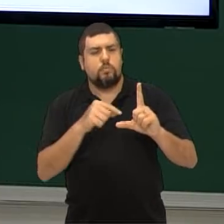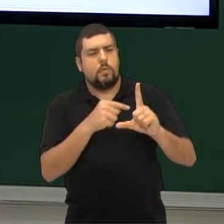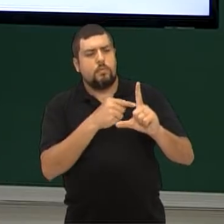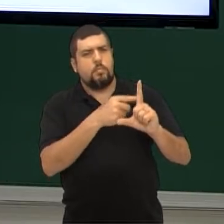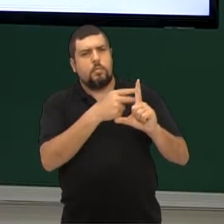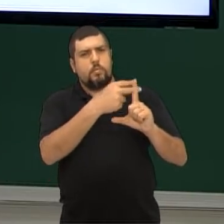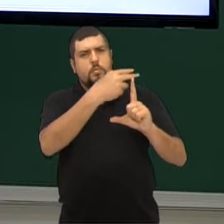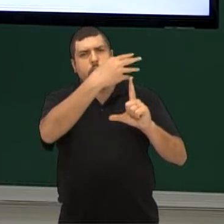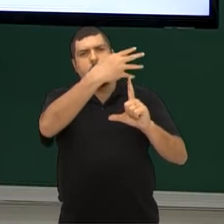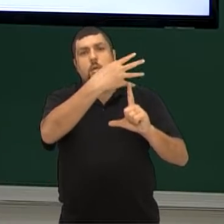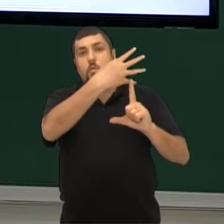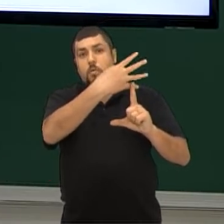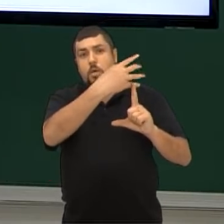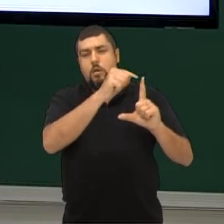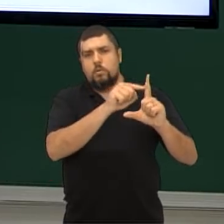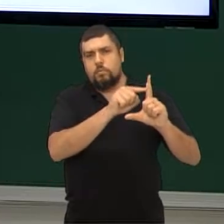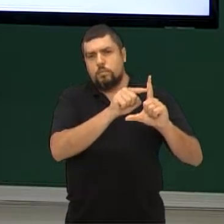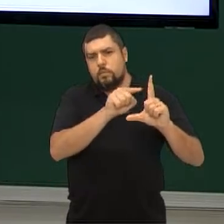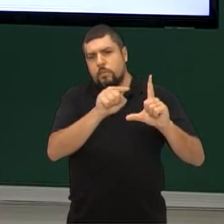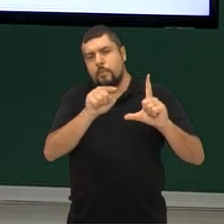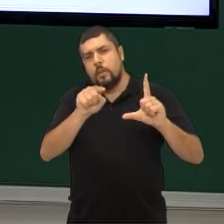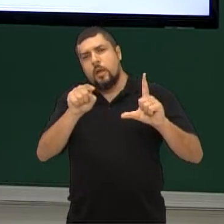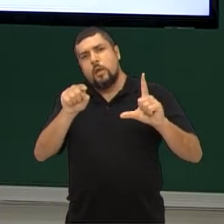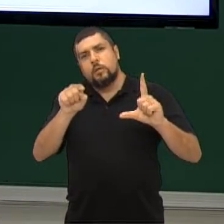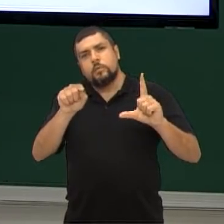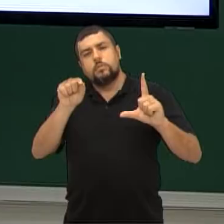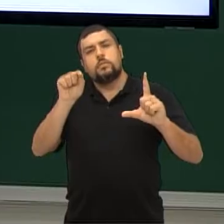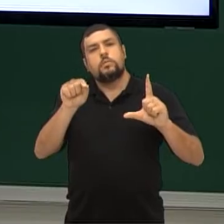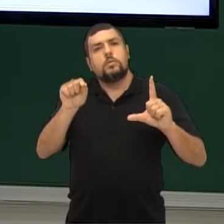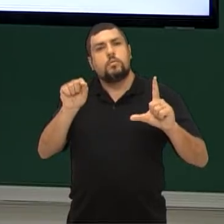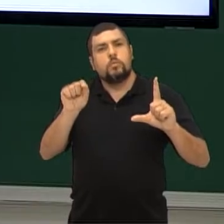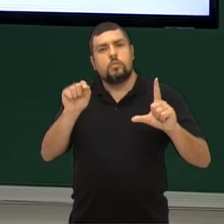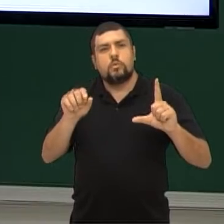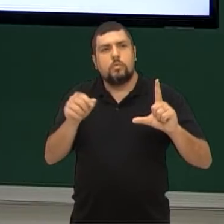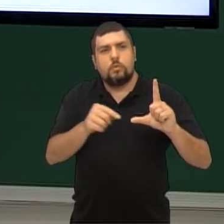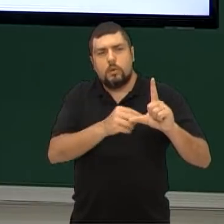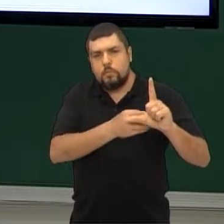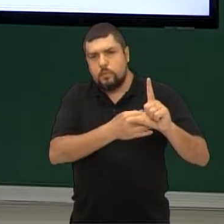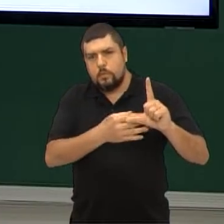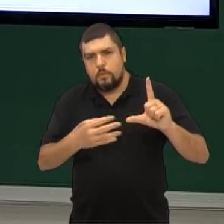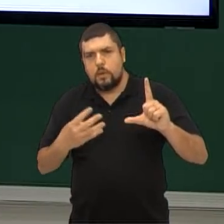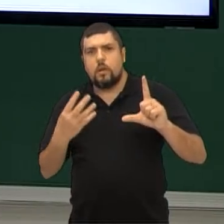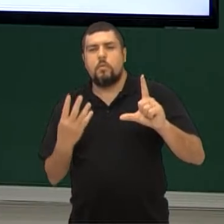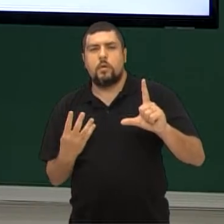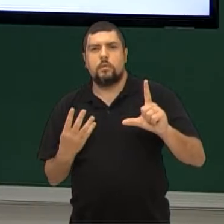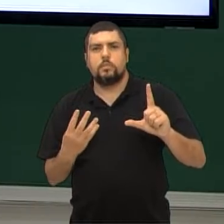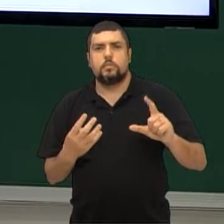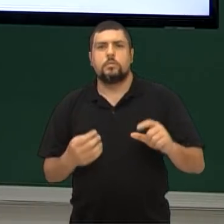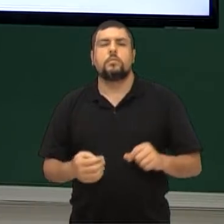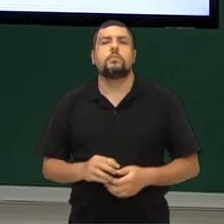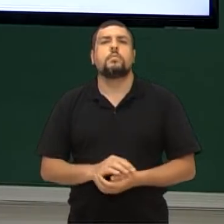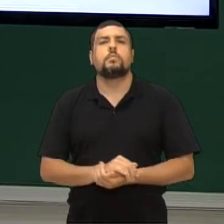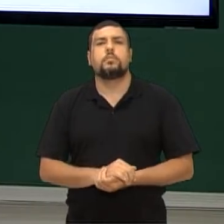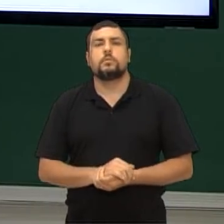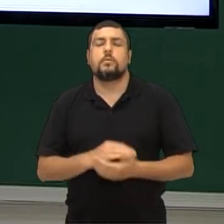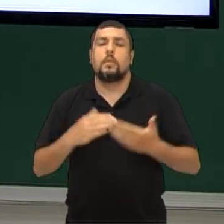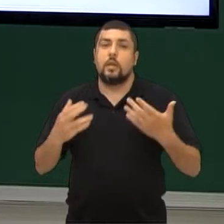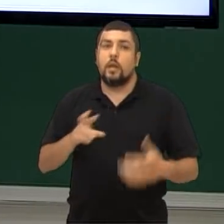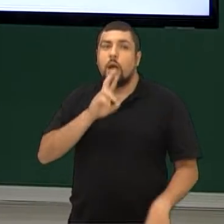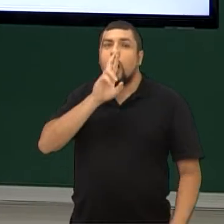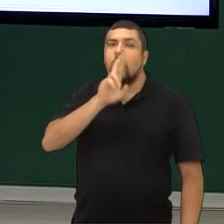encontra o 4, no eixo horizontal o encontro da linha é no 4. 4 alunos compraram 4 bilhetes. Respondendo